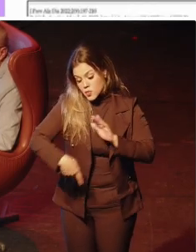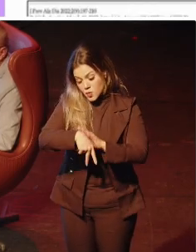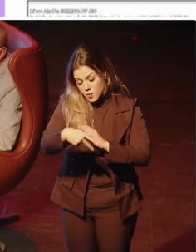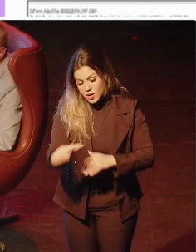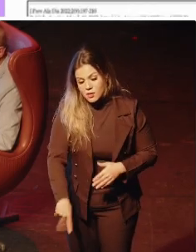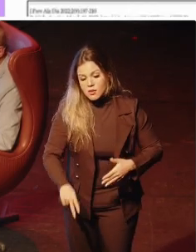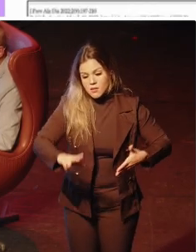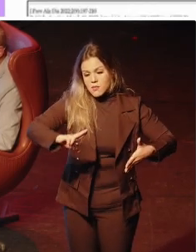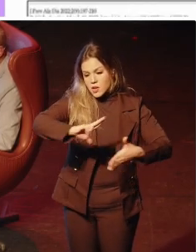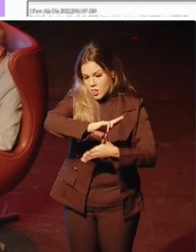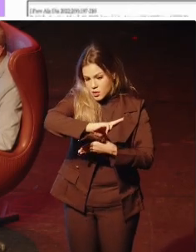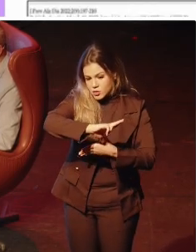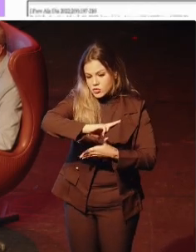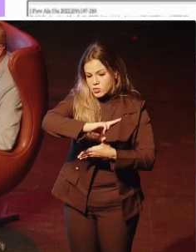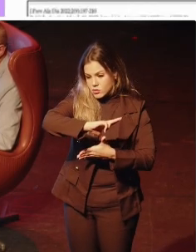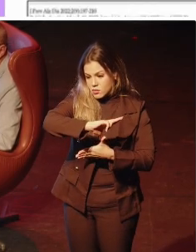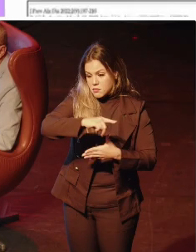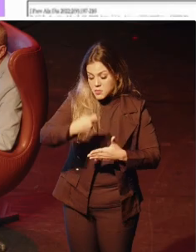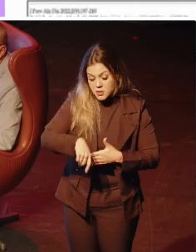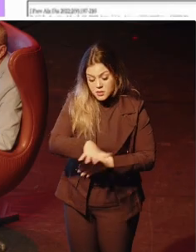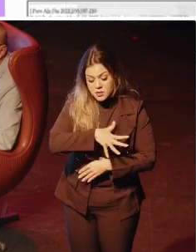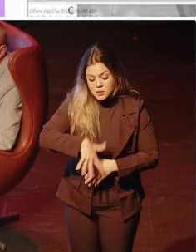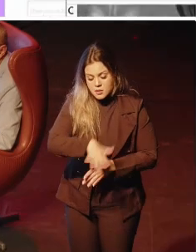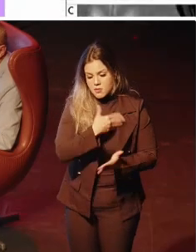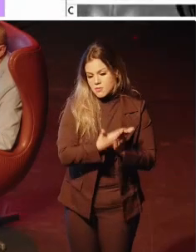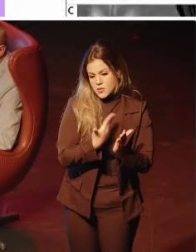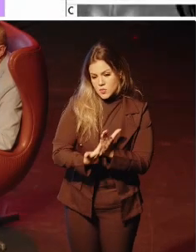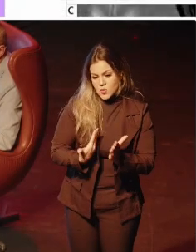Latina, dados de outros locais.